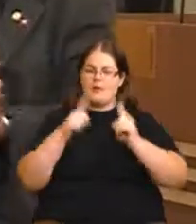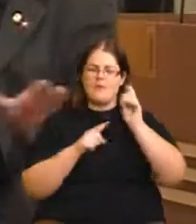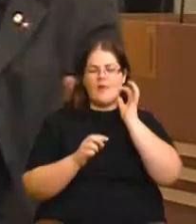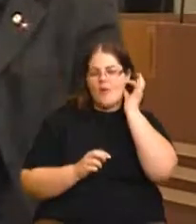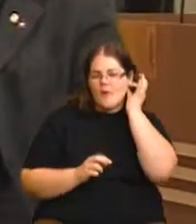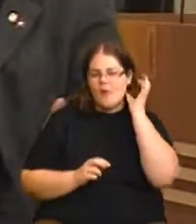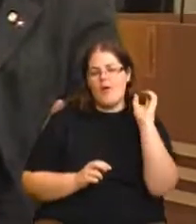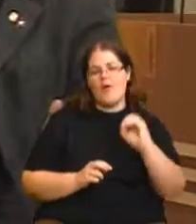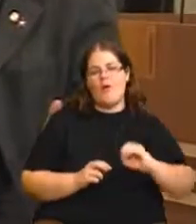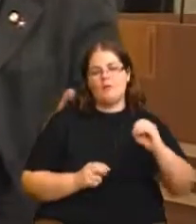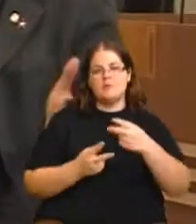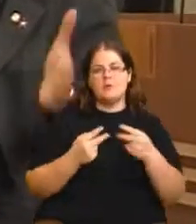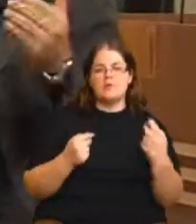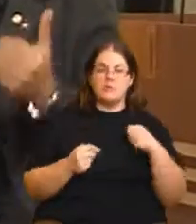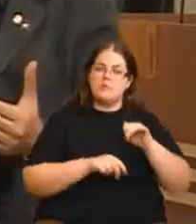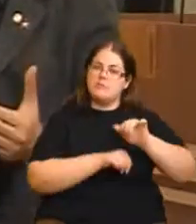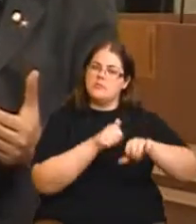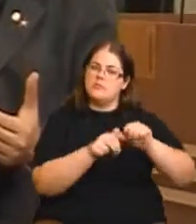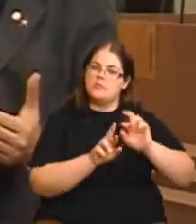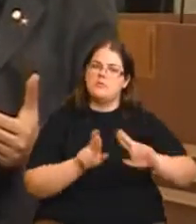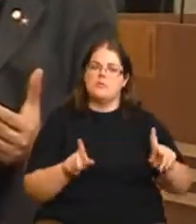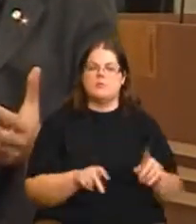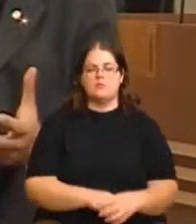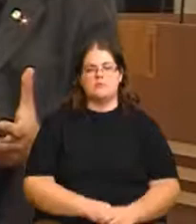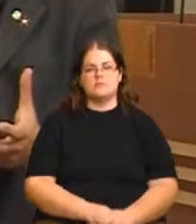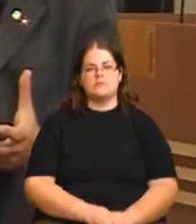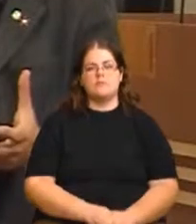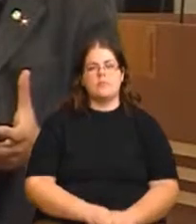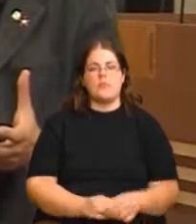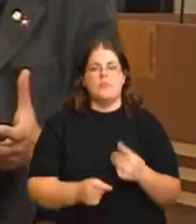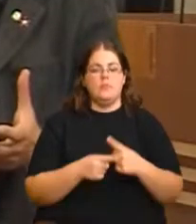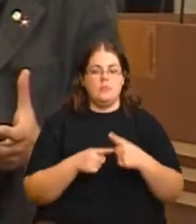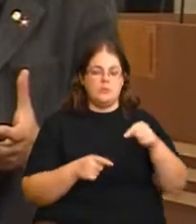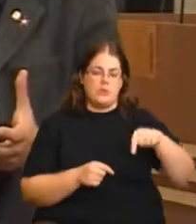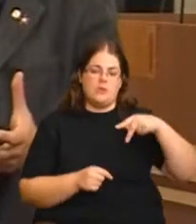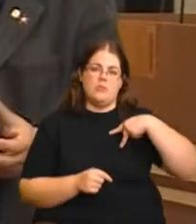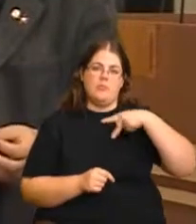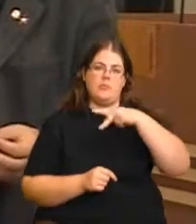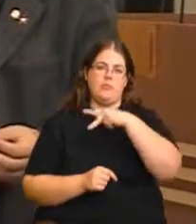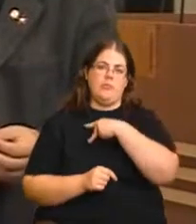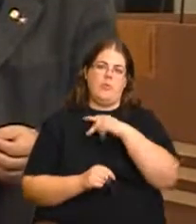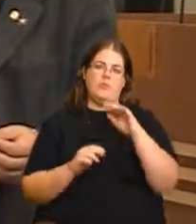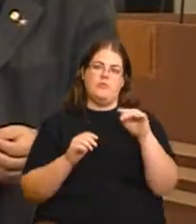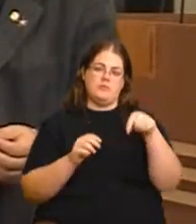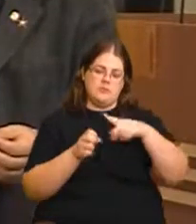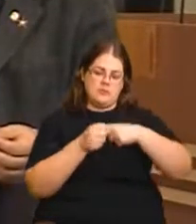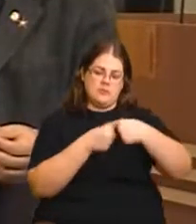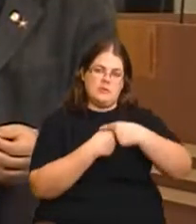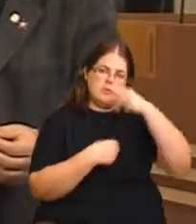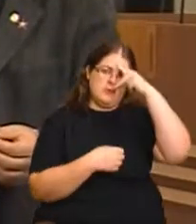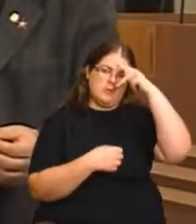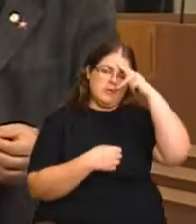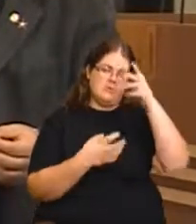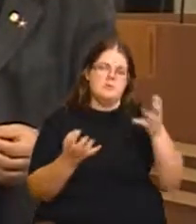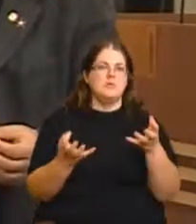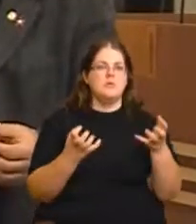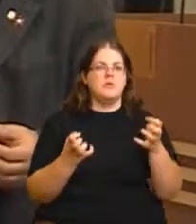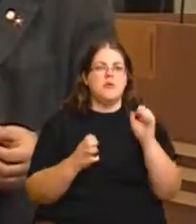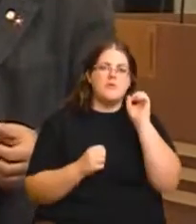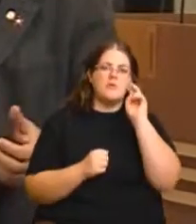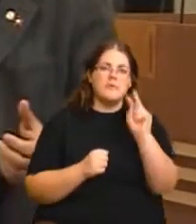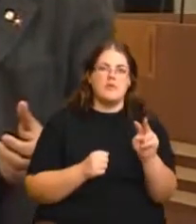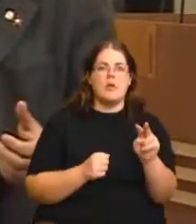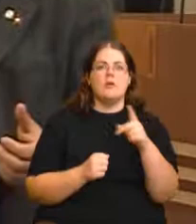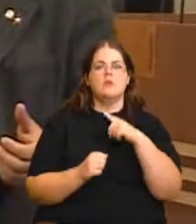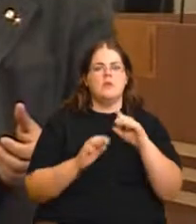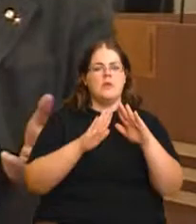para mim, termina as escolas. Porque, queira ou não, a população da nossa cidade quer muito ver as